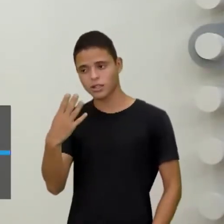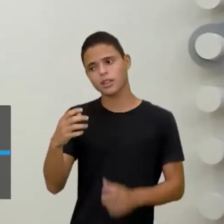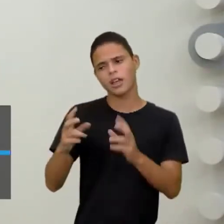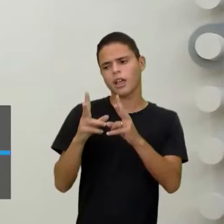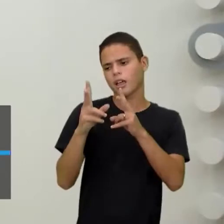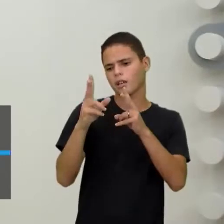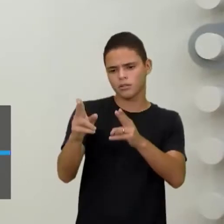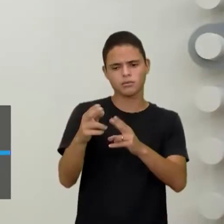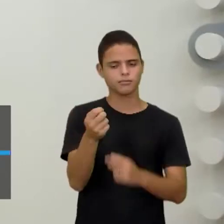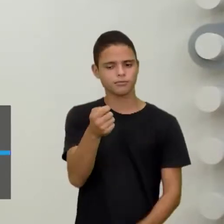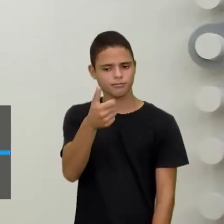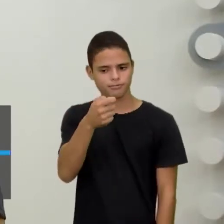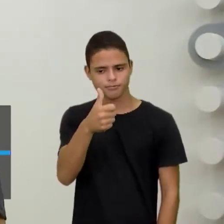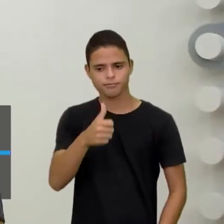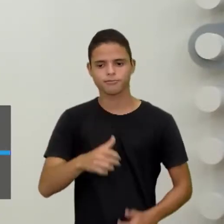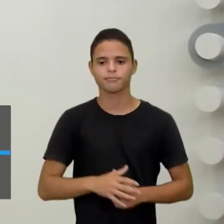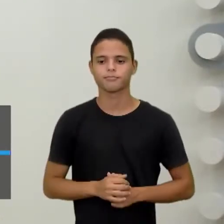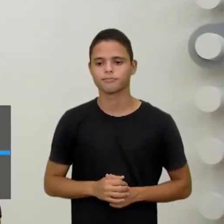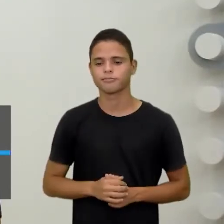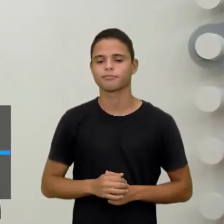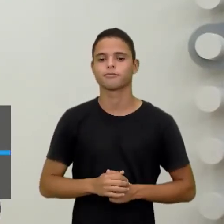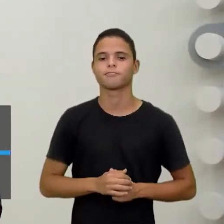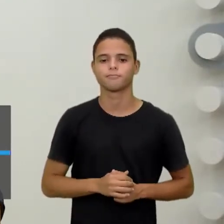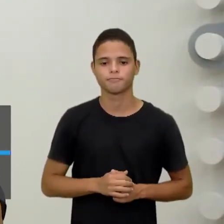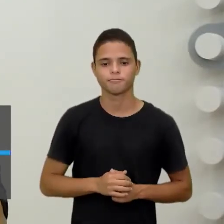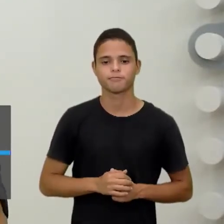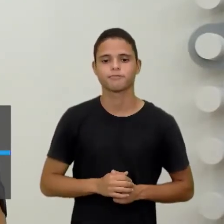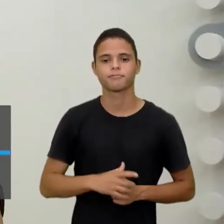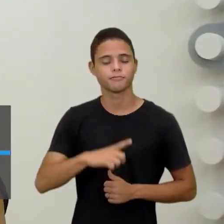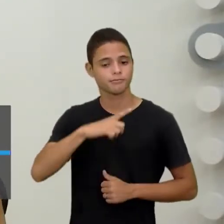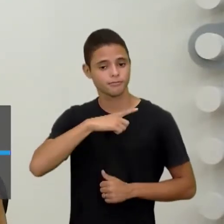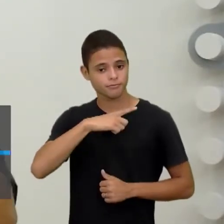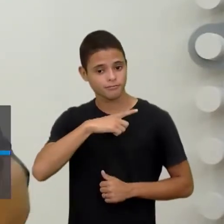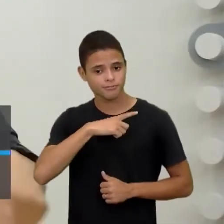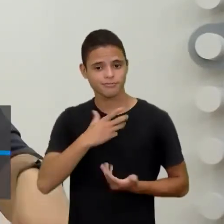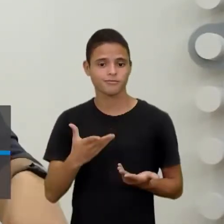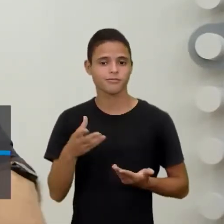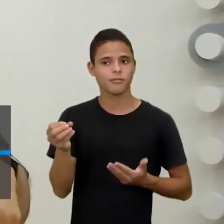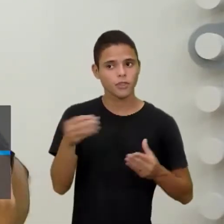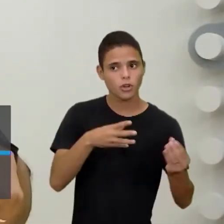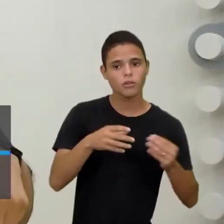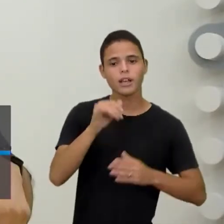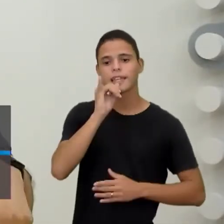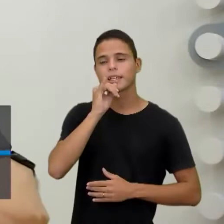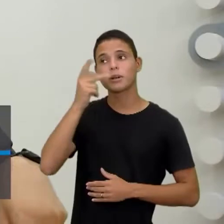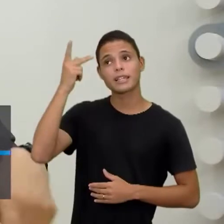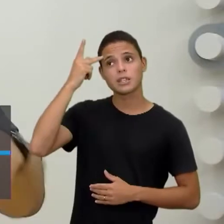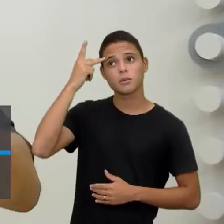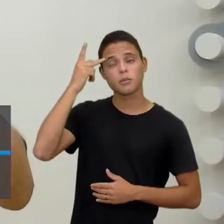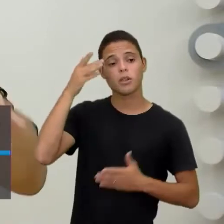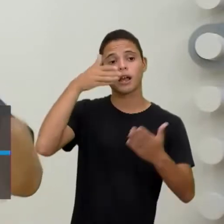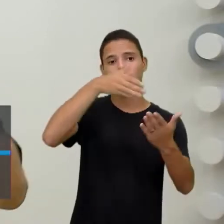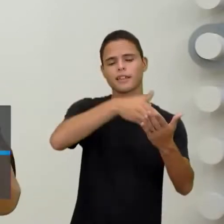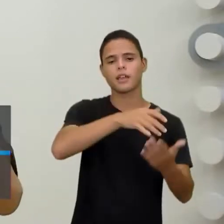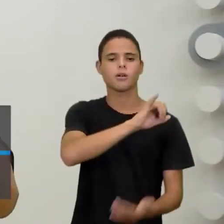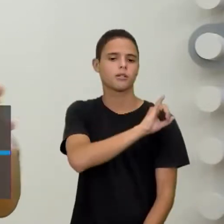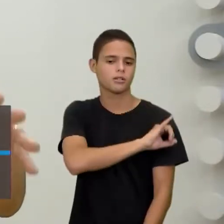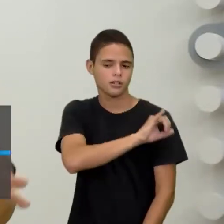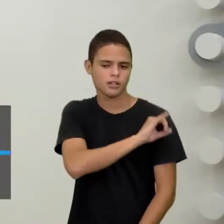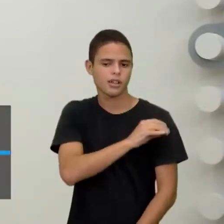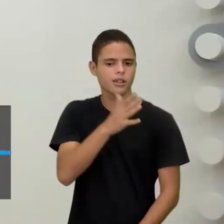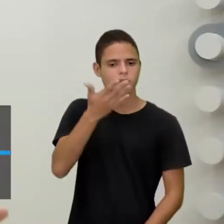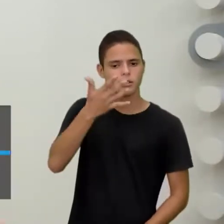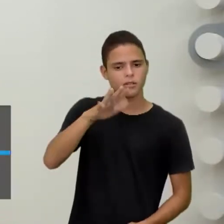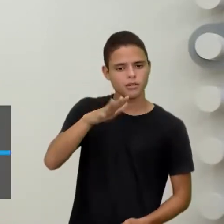régua, você mede. Falar que leva 45 minutos num voo de São Paulo para o Rio de Janeiro, em média, um pouco mais, um